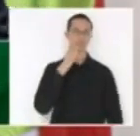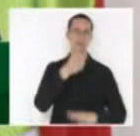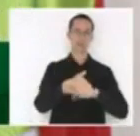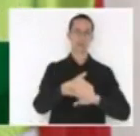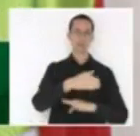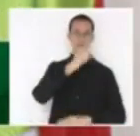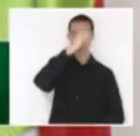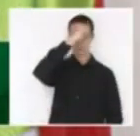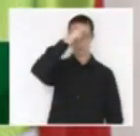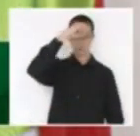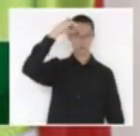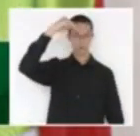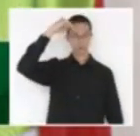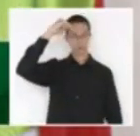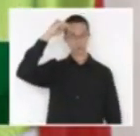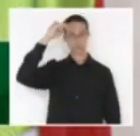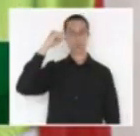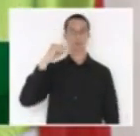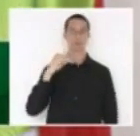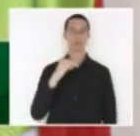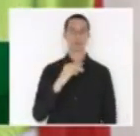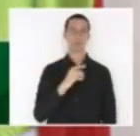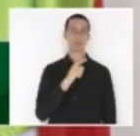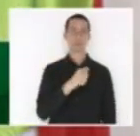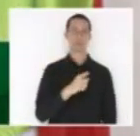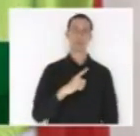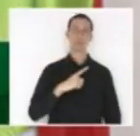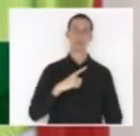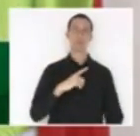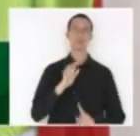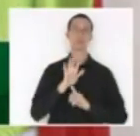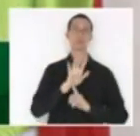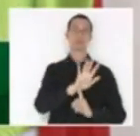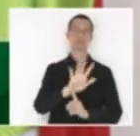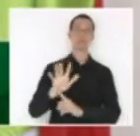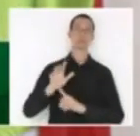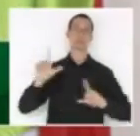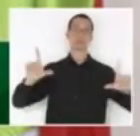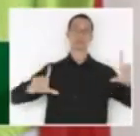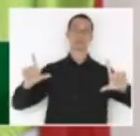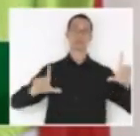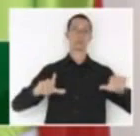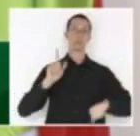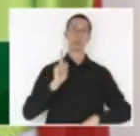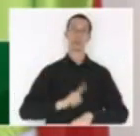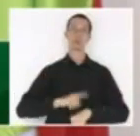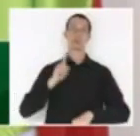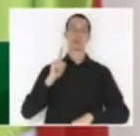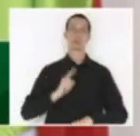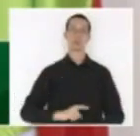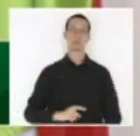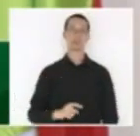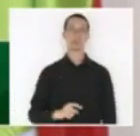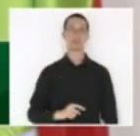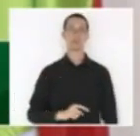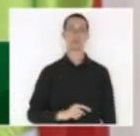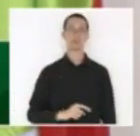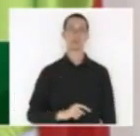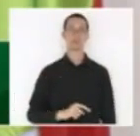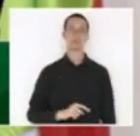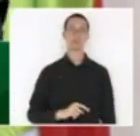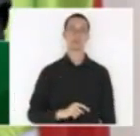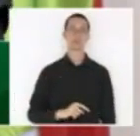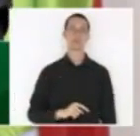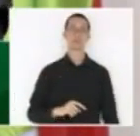uma situação ao vivo para a capital. Eu acho que no momento, o asfalto no estado de